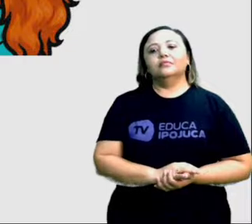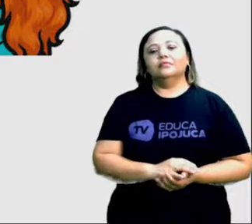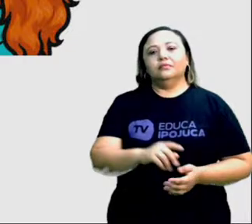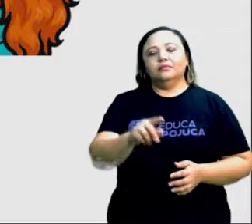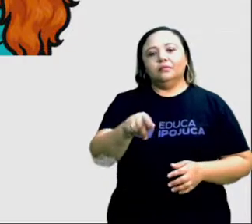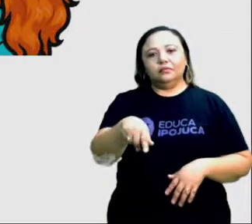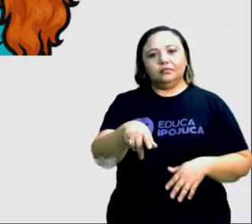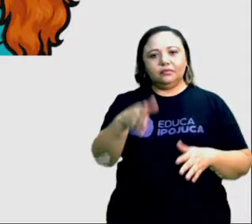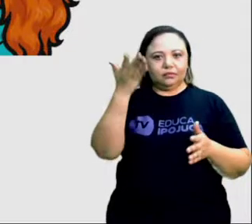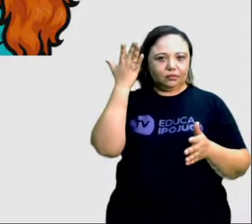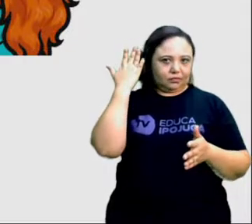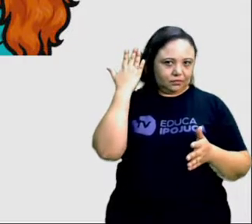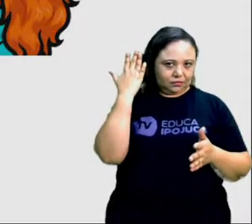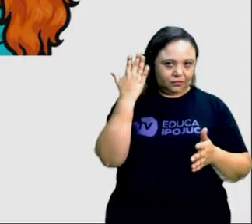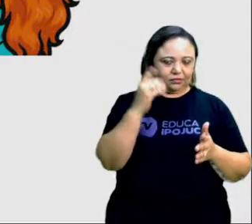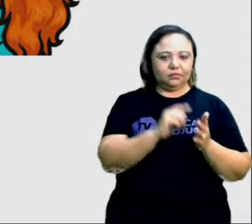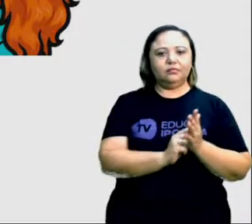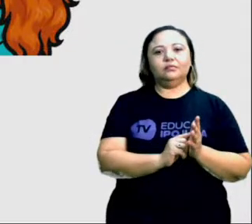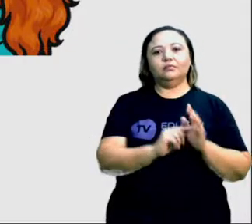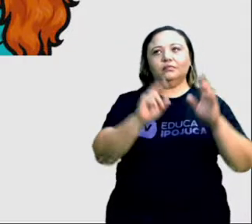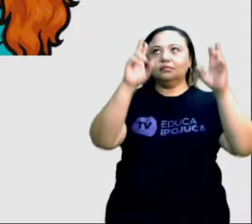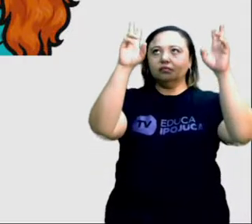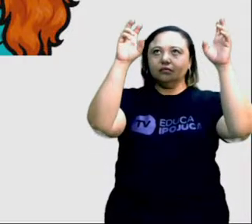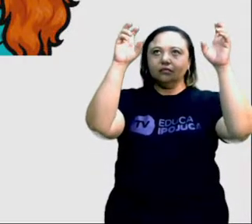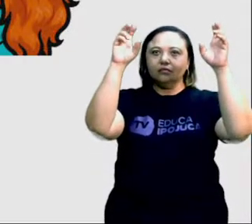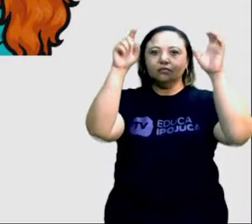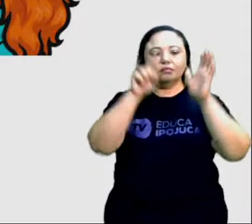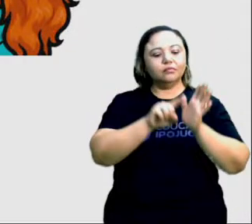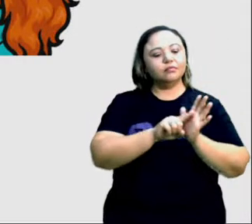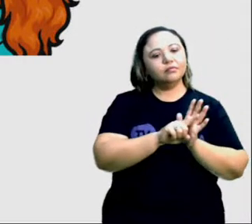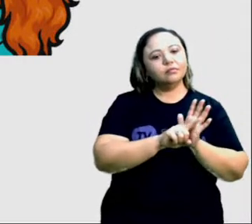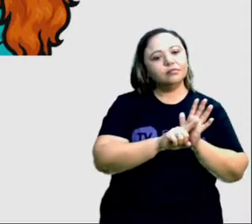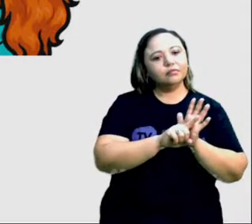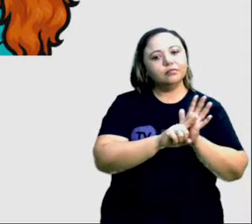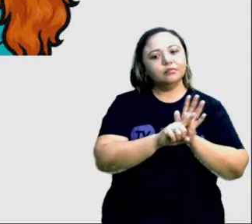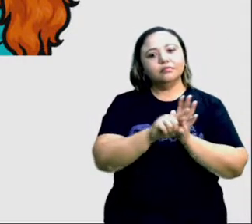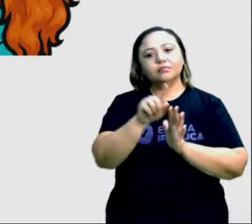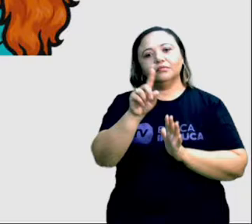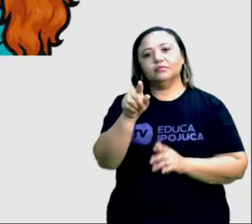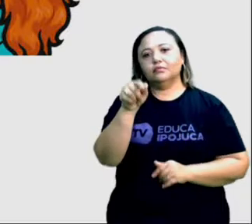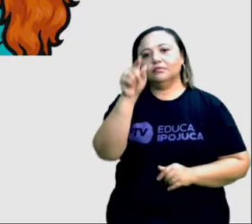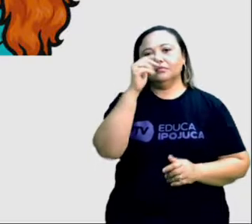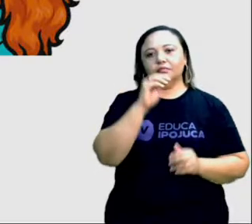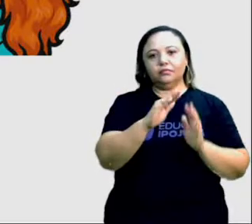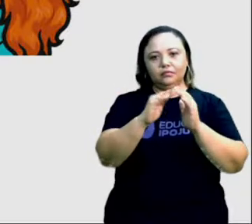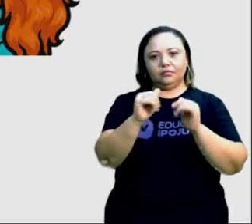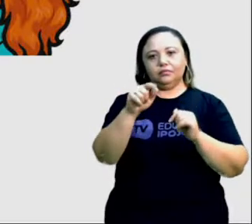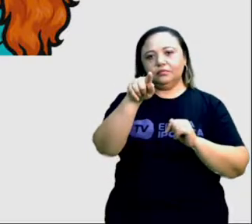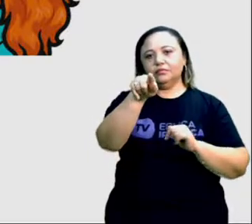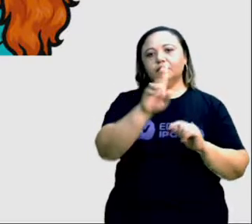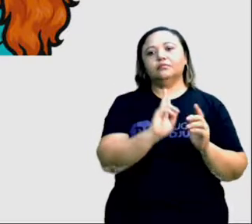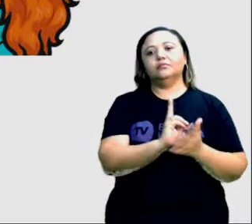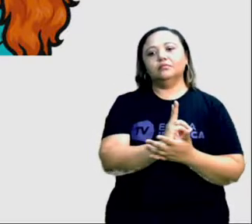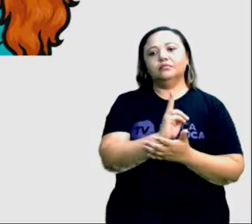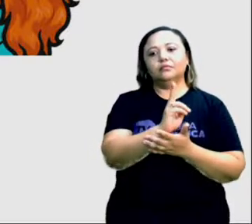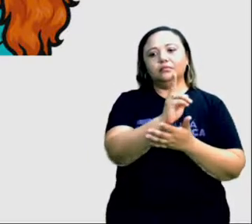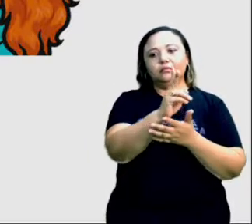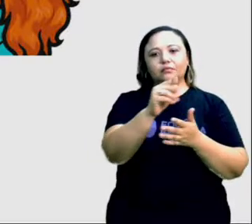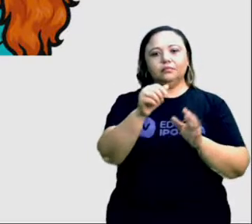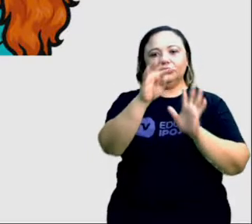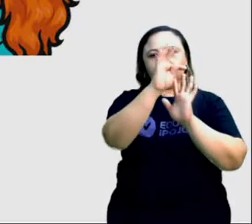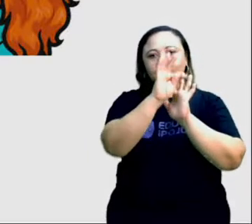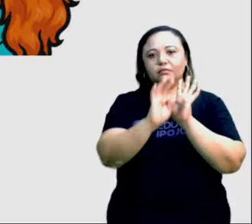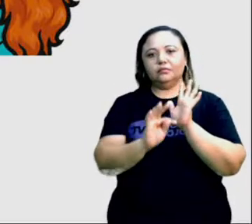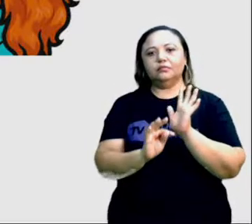Nós analisamos na aula anterior o título da notícia e eu pedi que vocês continuassem analisando no texto que a